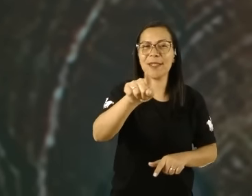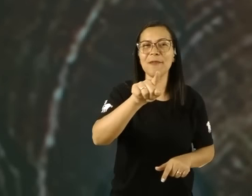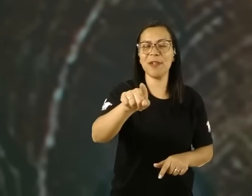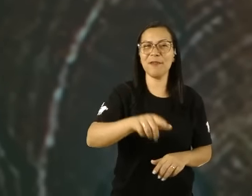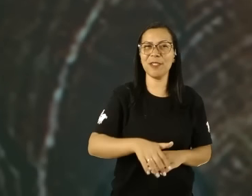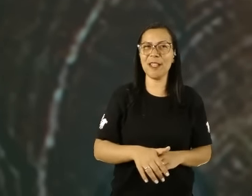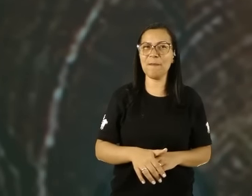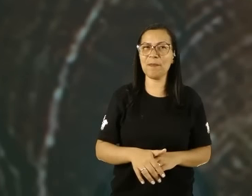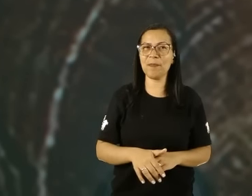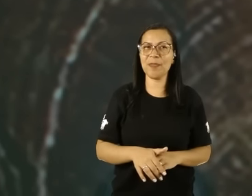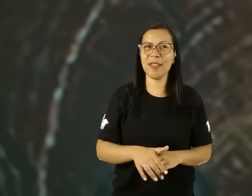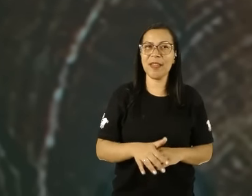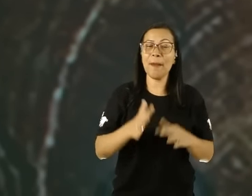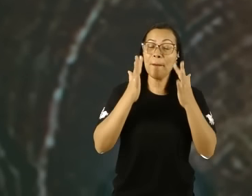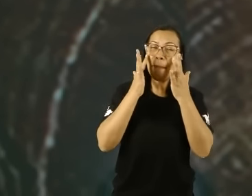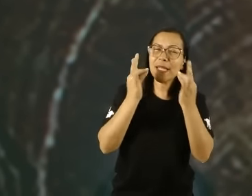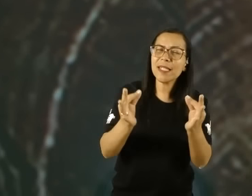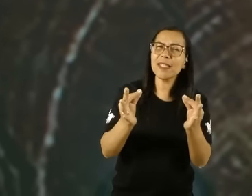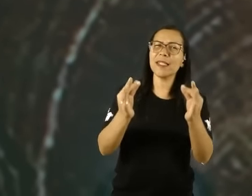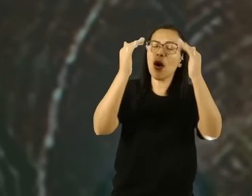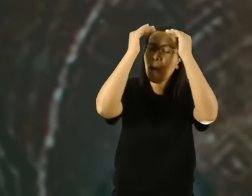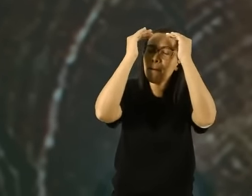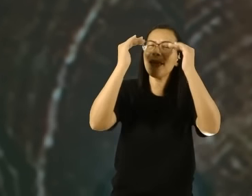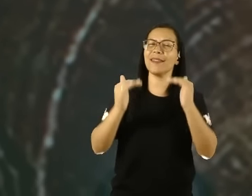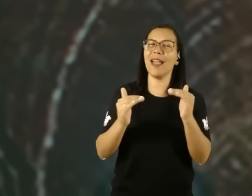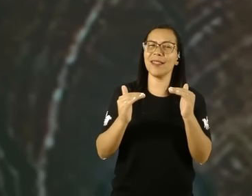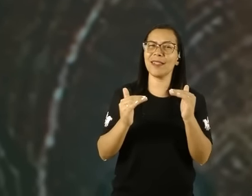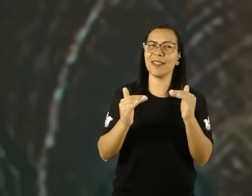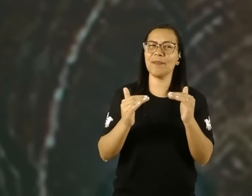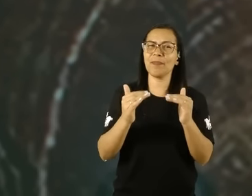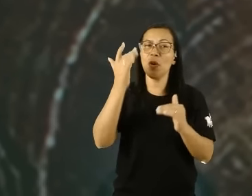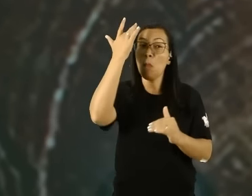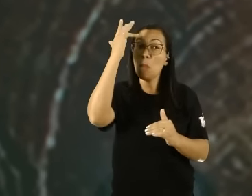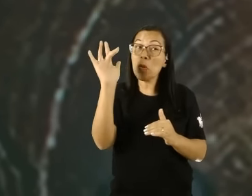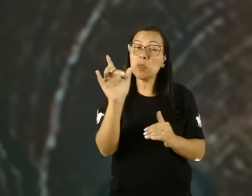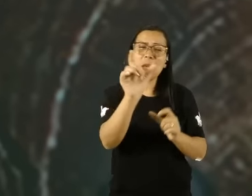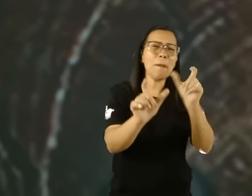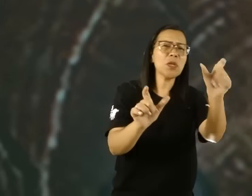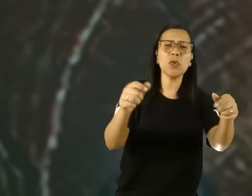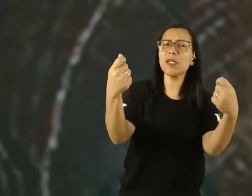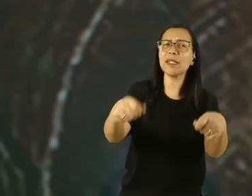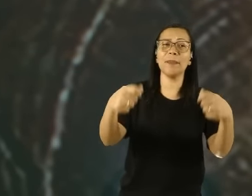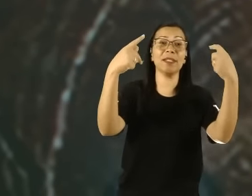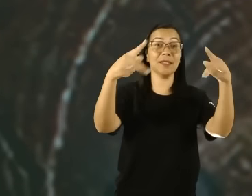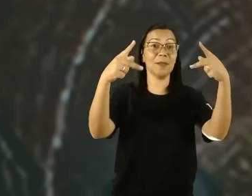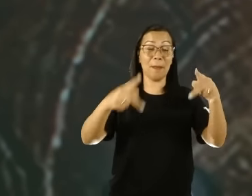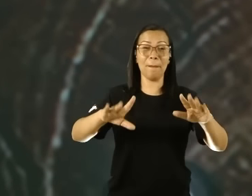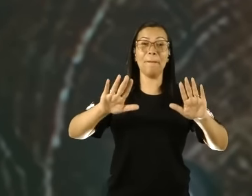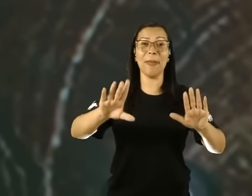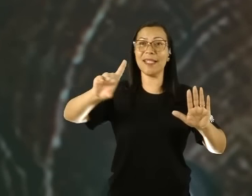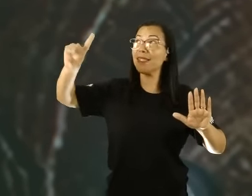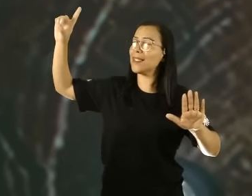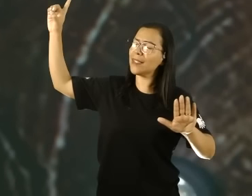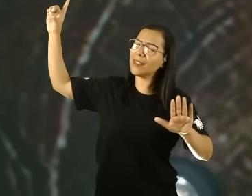mim, aquilo que não funciona vai voltar a funcionar. Tem peixe na água. Eu não sei para que eu estou pregando, mas Deus manda dizer que é muito maior do que o que você pensa.